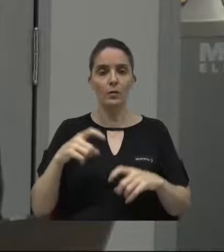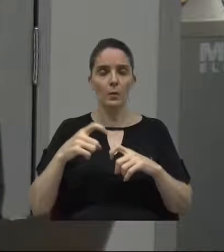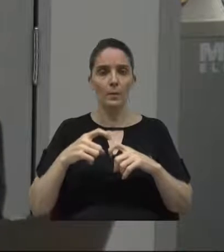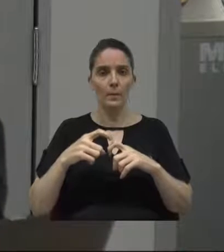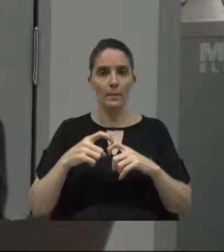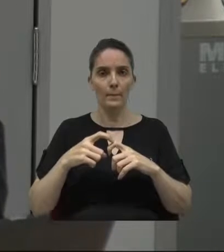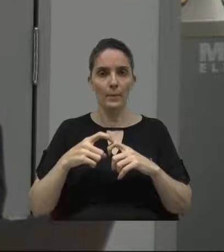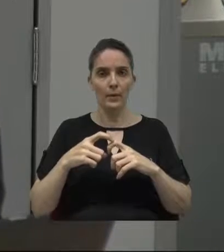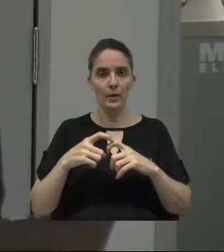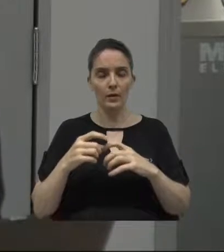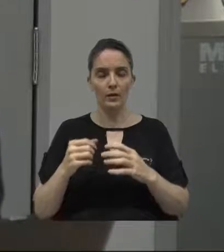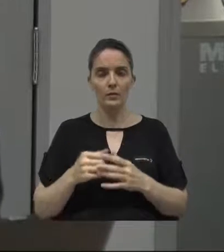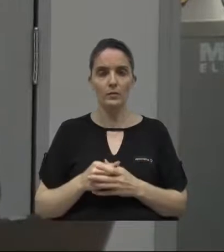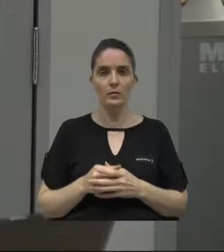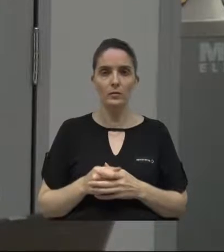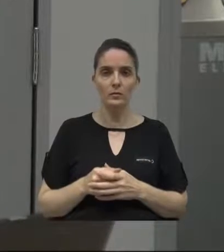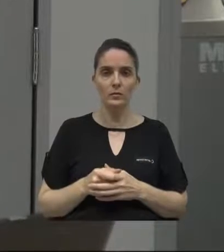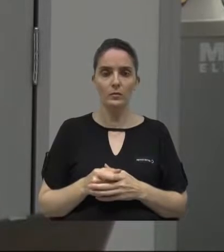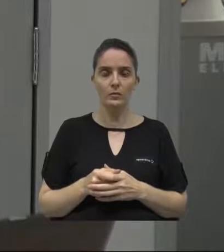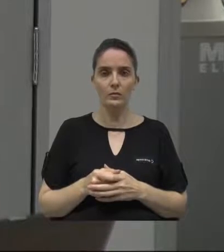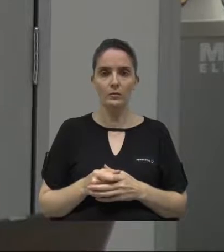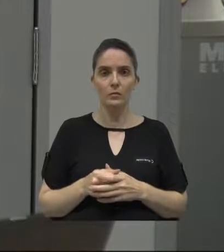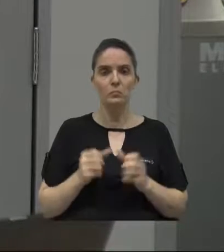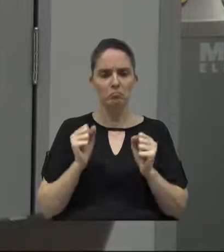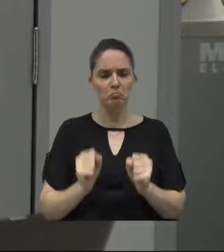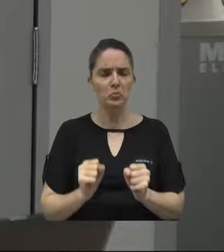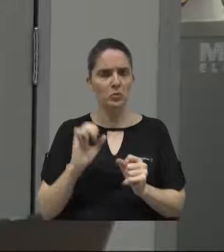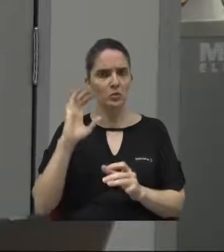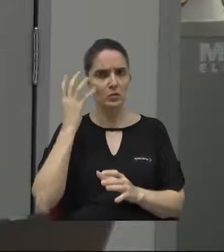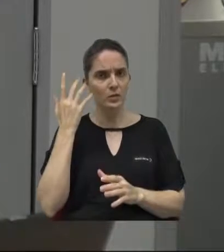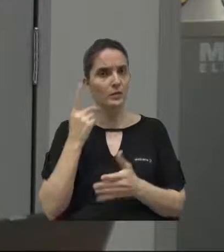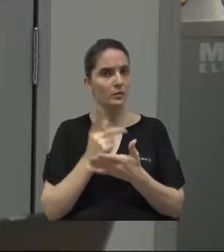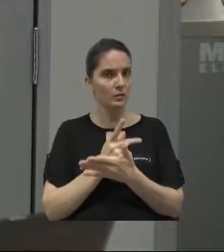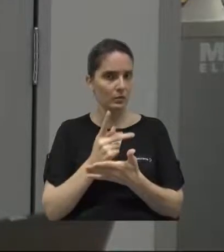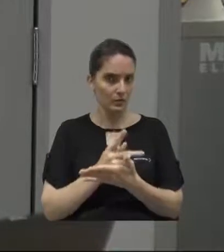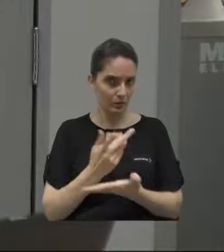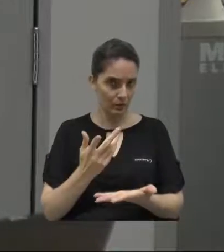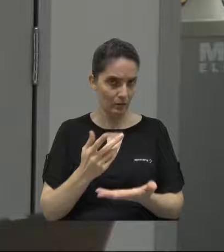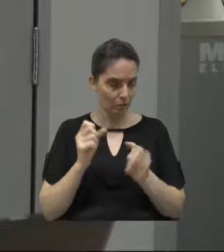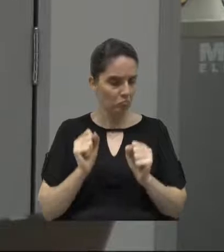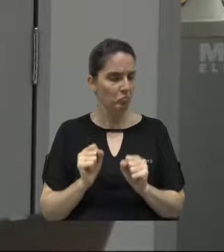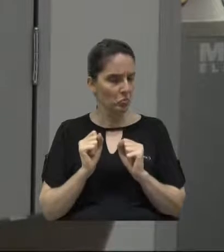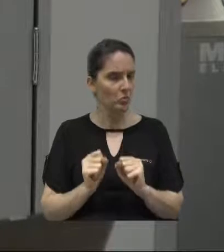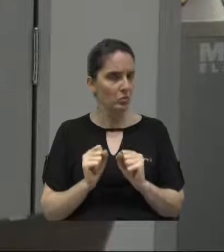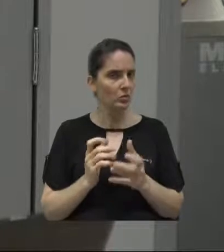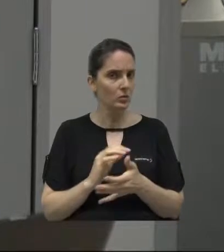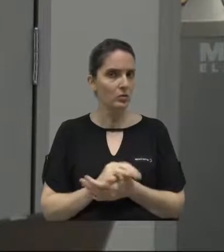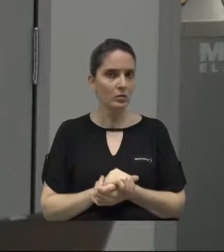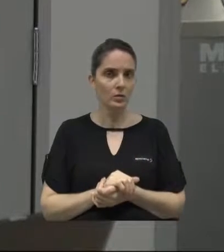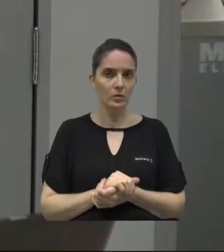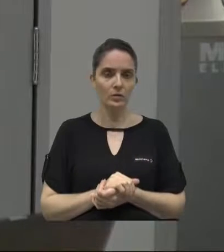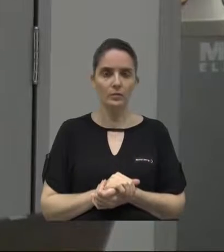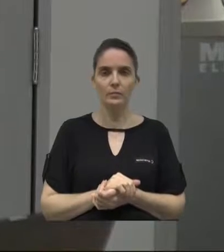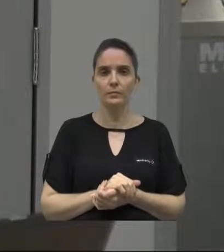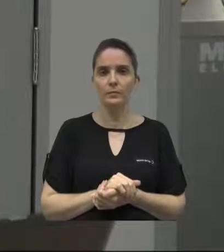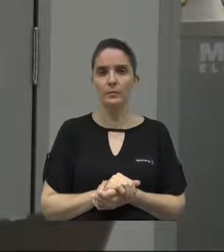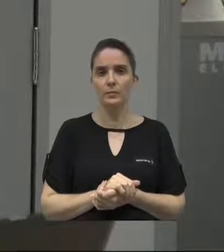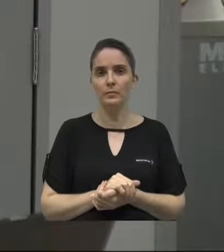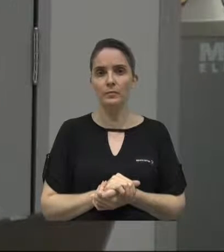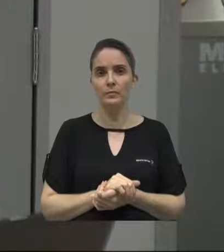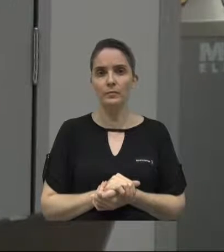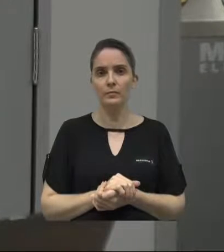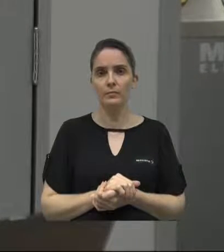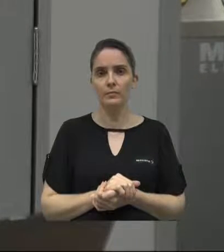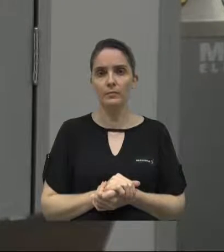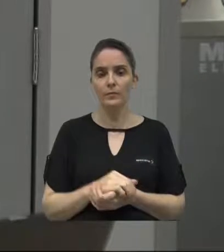colocar... Você erra. Na nossa profissão, o problema da nossa profissão é que não permite erro. Você erra em circunstâncias o quê? De